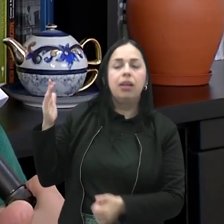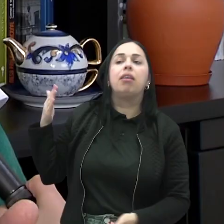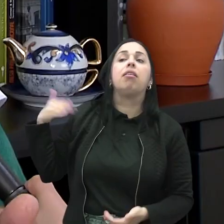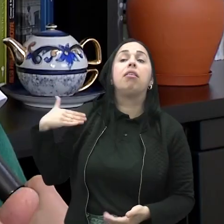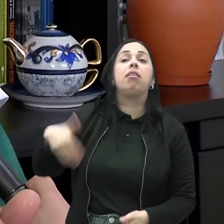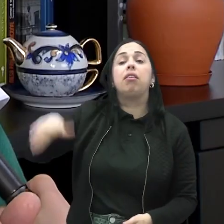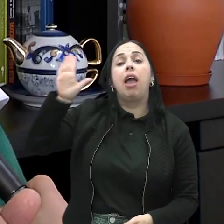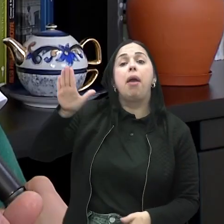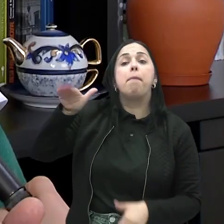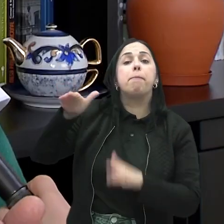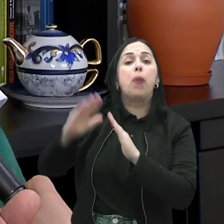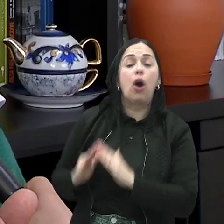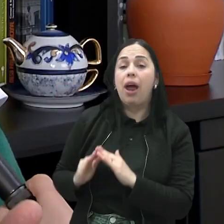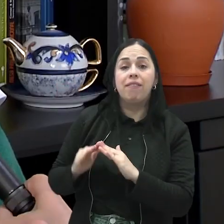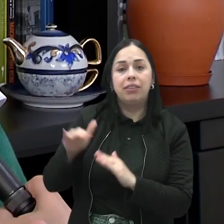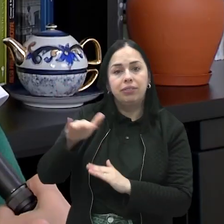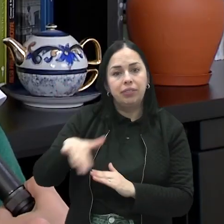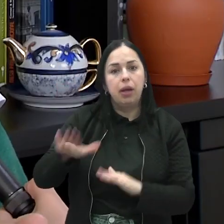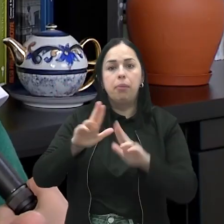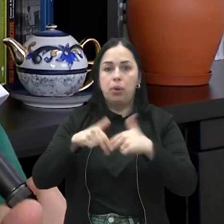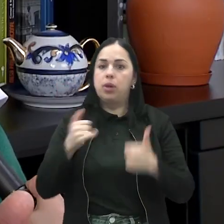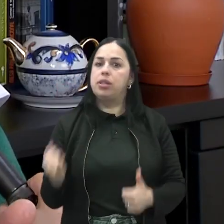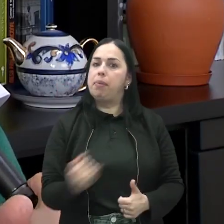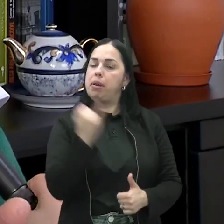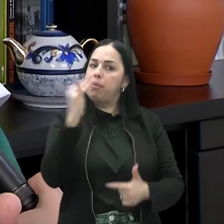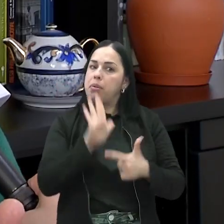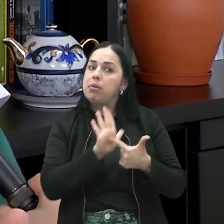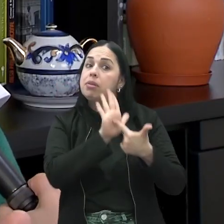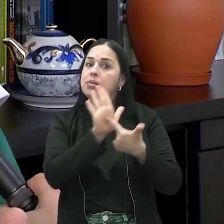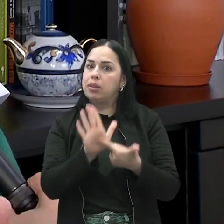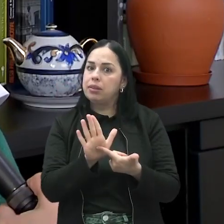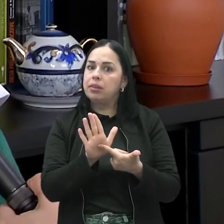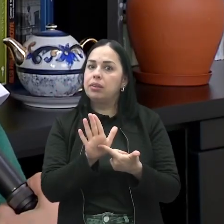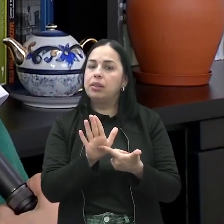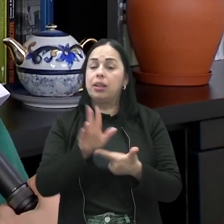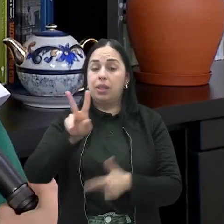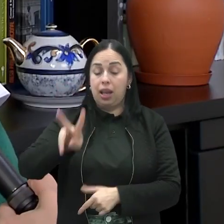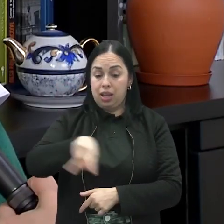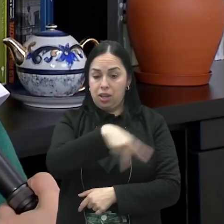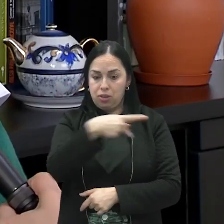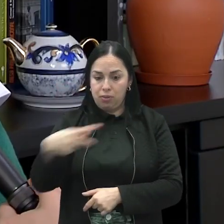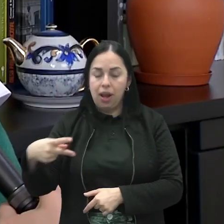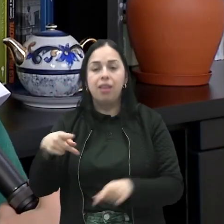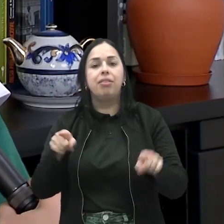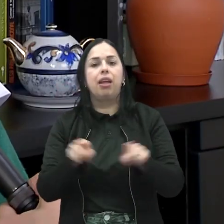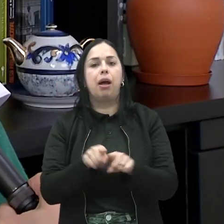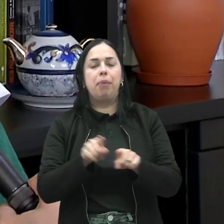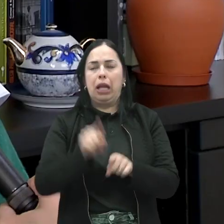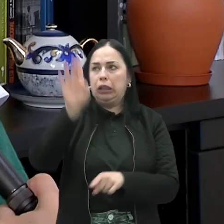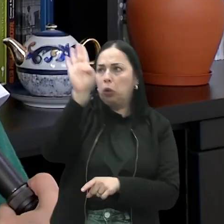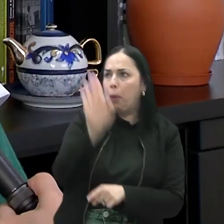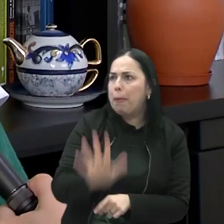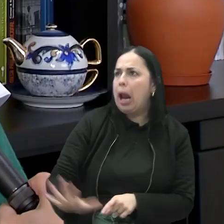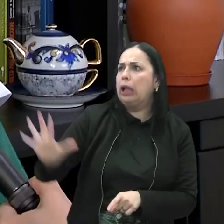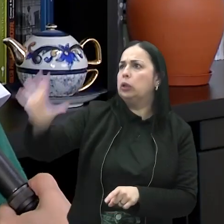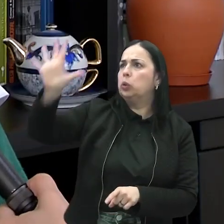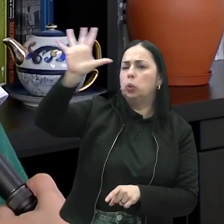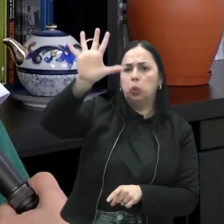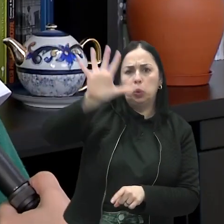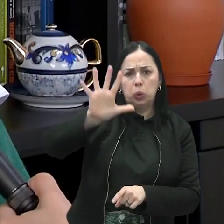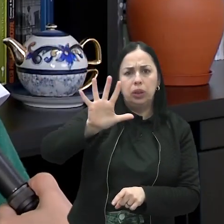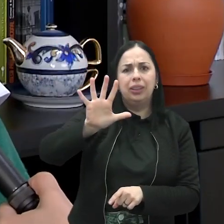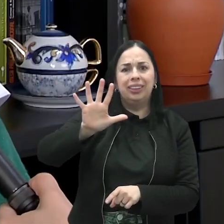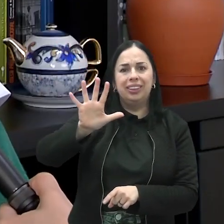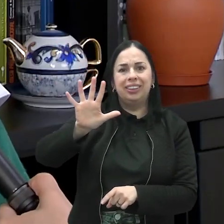informações sobre quem vivia ali. Isso é importante até para mostrar que o Vale do Paraíba, assim como todo o Brasil,